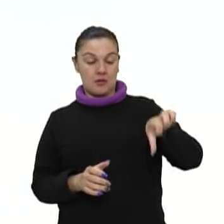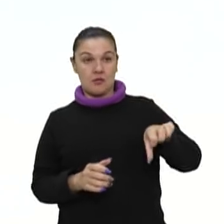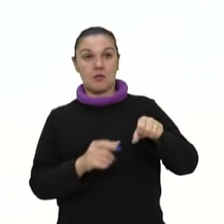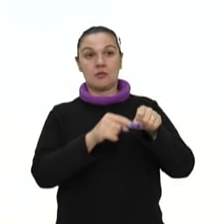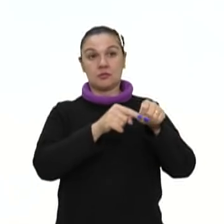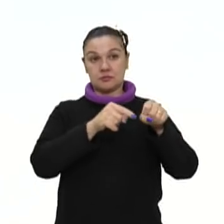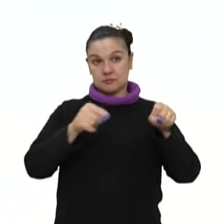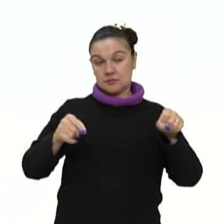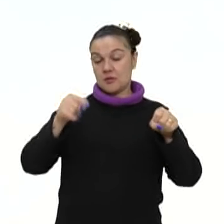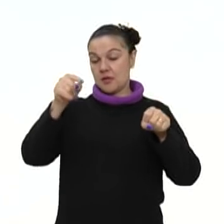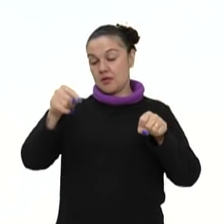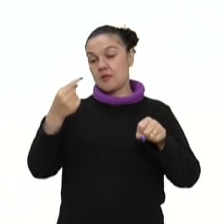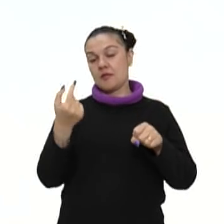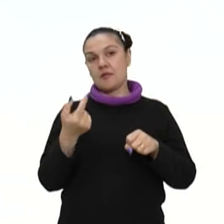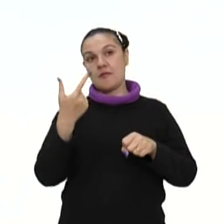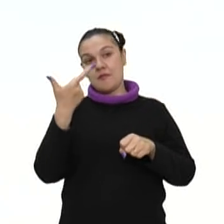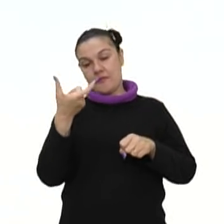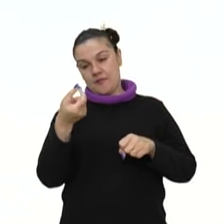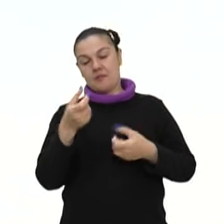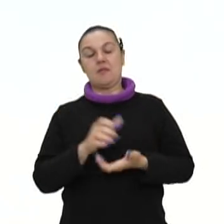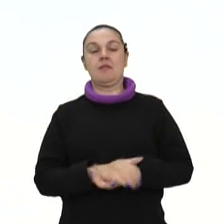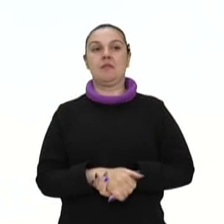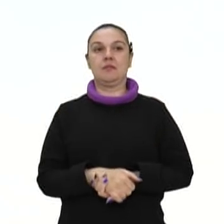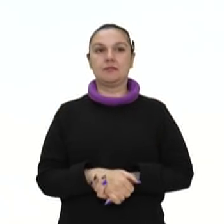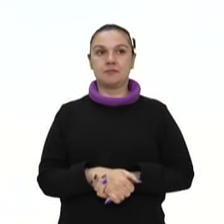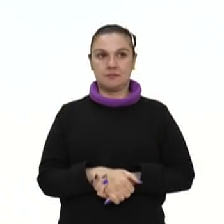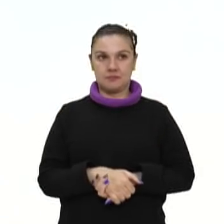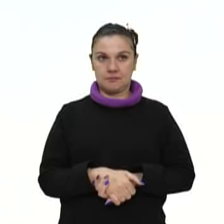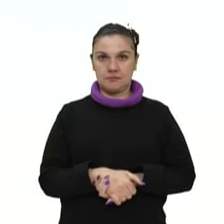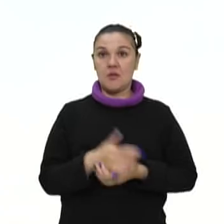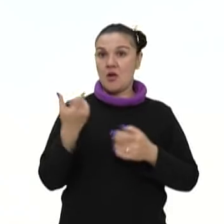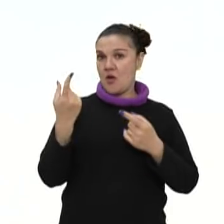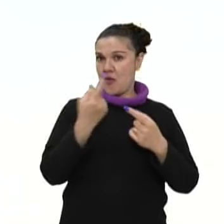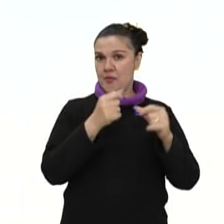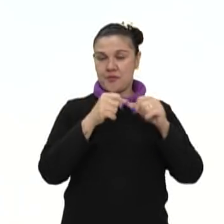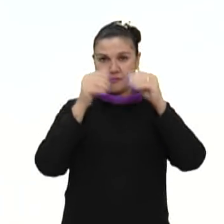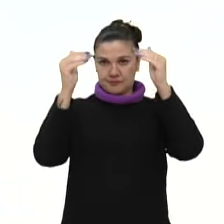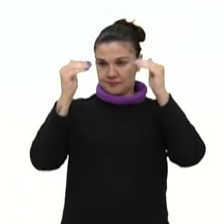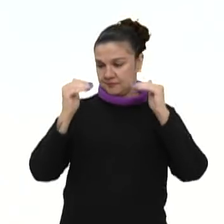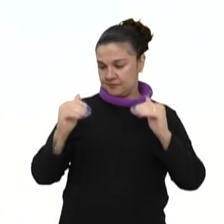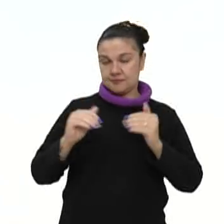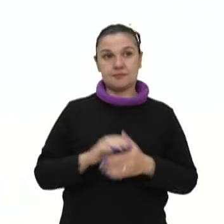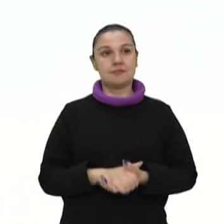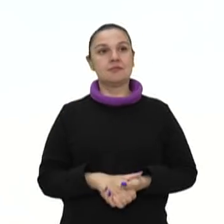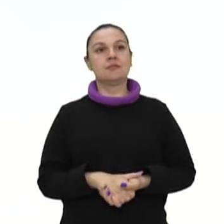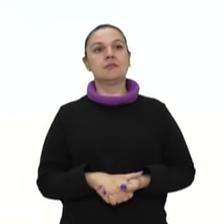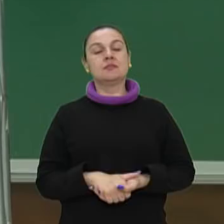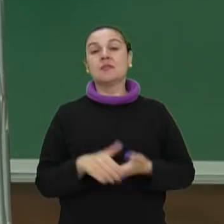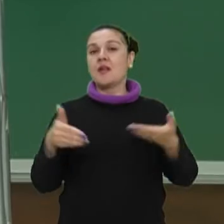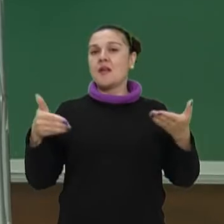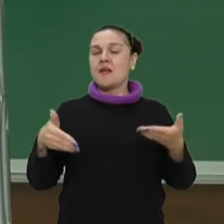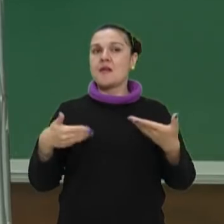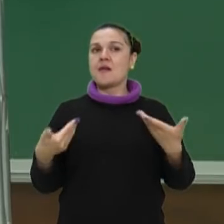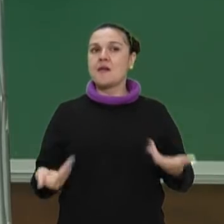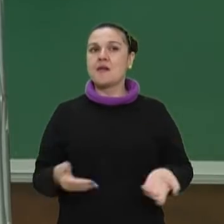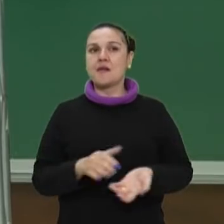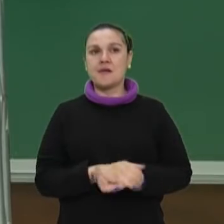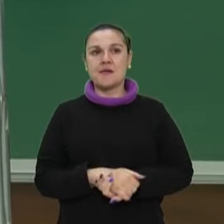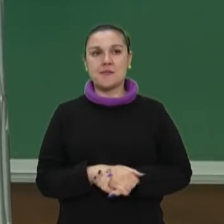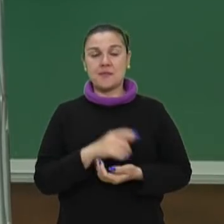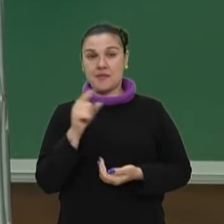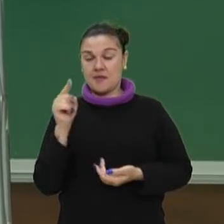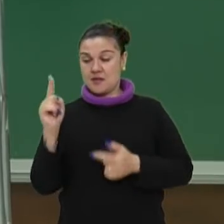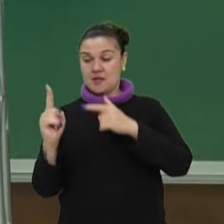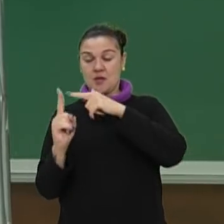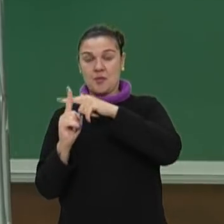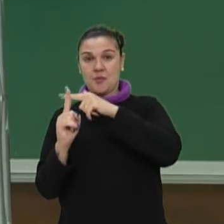que dá 49. E aqui 2 vezes 10, 20, que foi a única coisa que fiz de uma linha para outra. E agora, esse 20 está